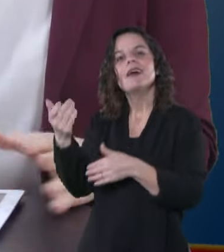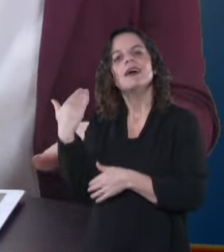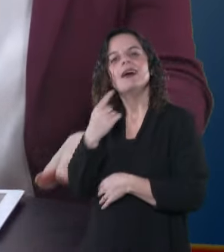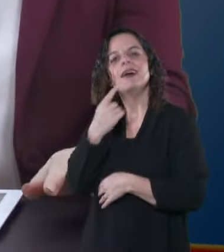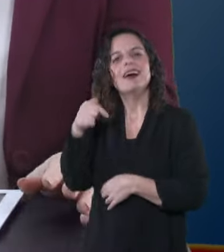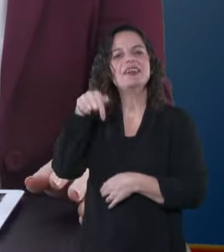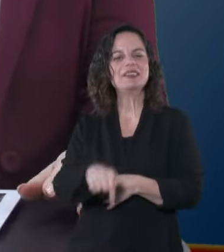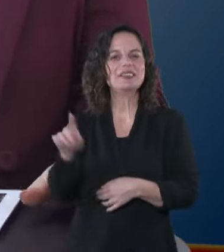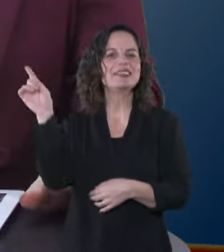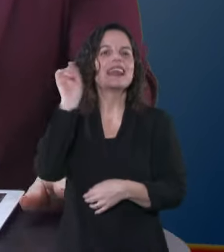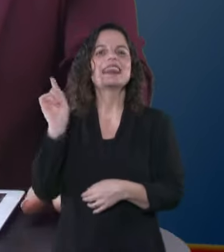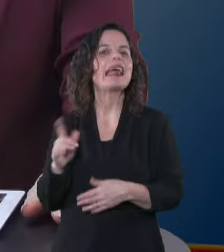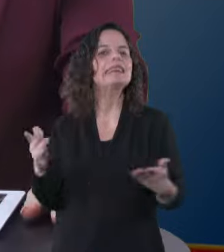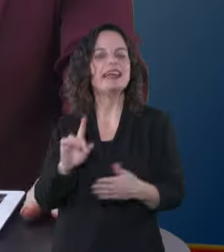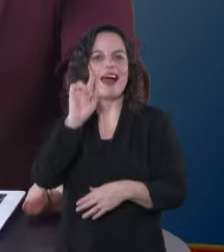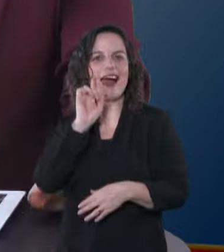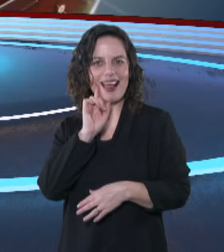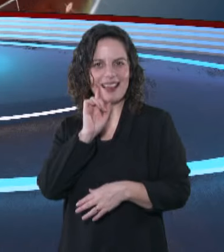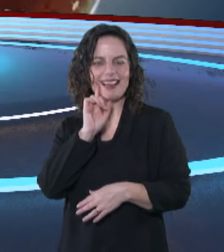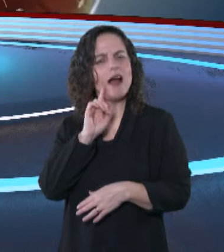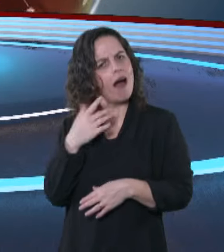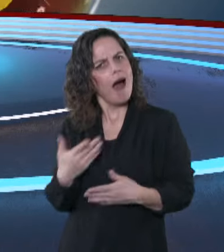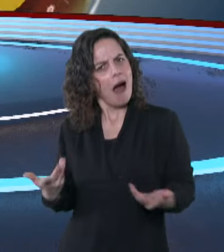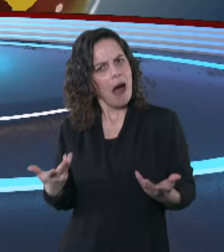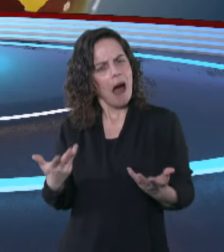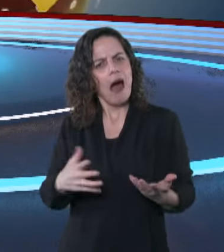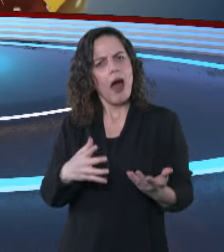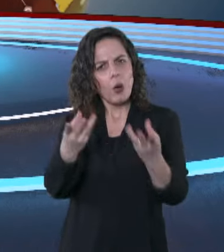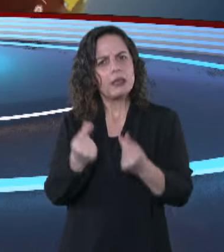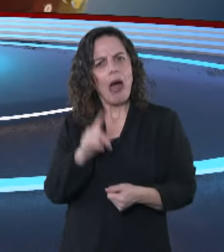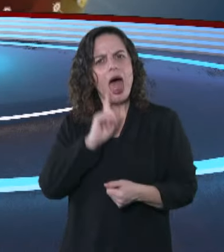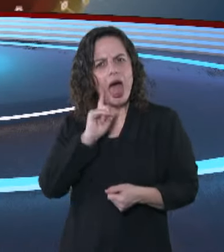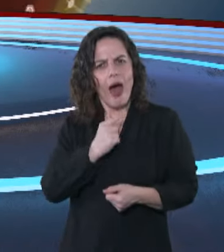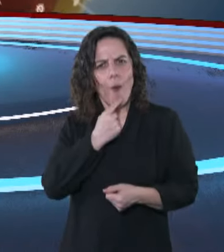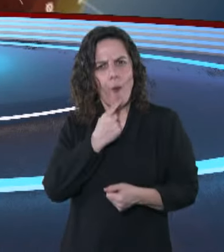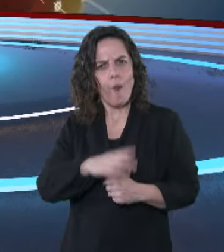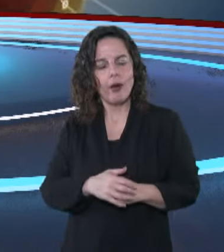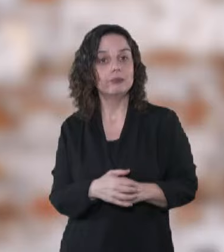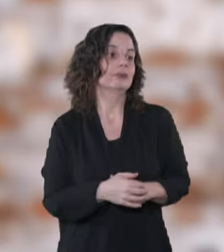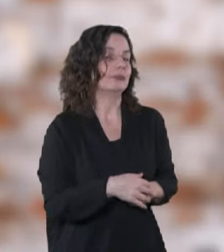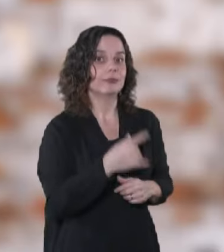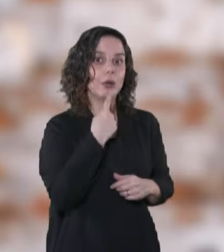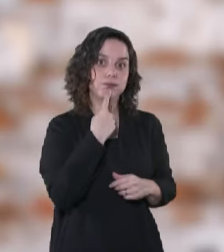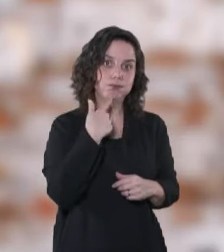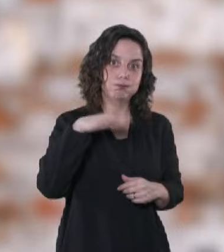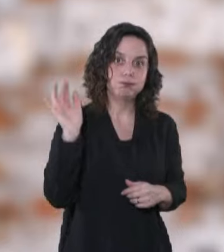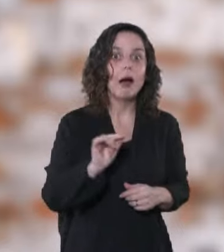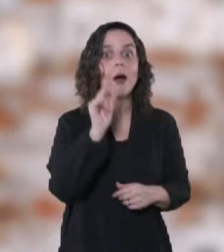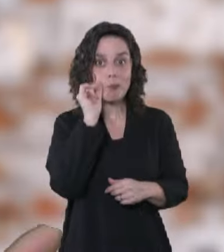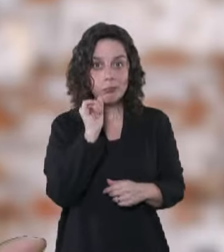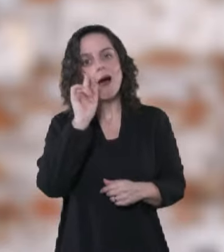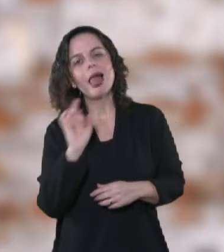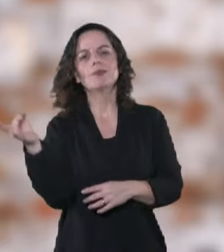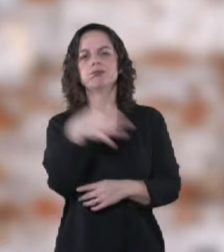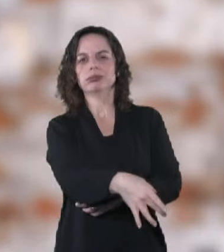hoje é o Dia da Mulher. Já há muitas mulheres na contabilidade? Imensas, há um maior número de mulheres do que de homens,